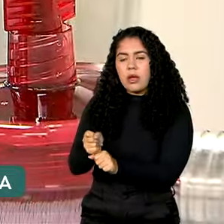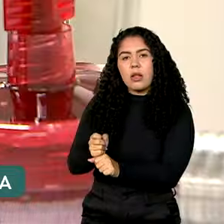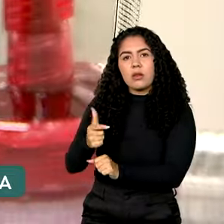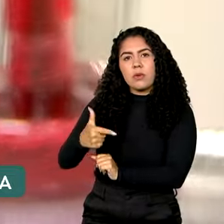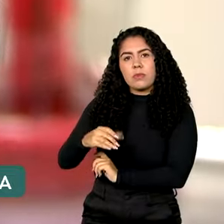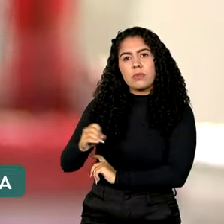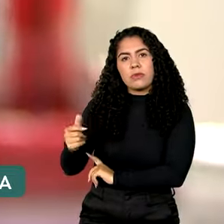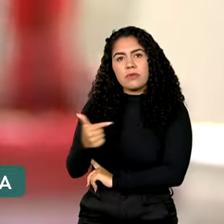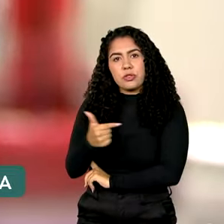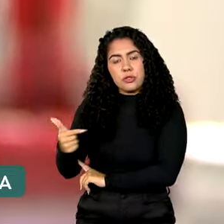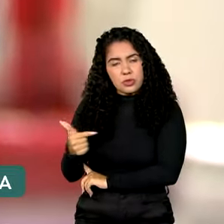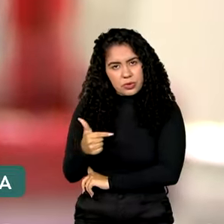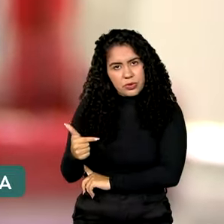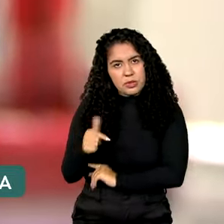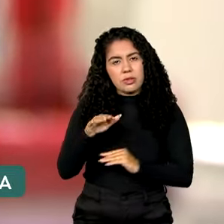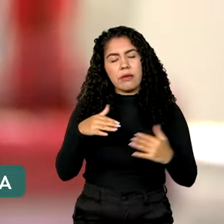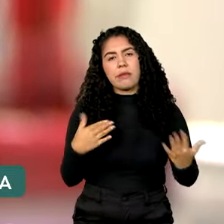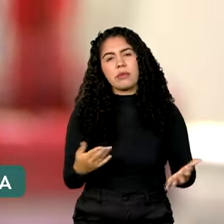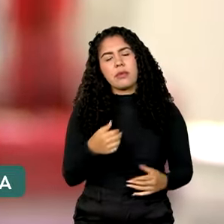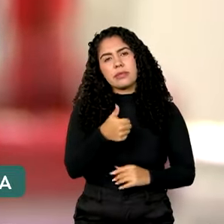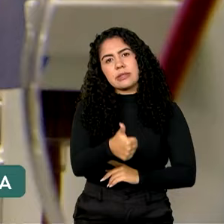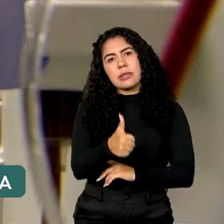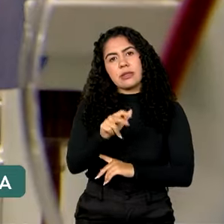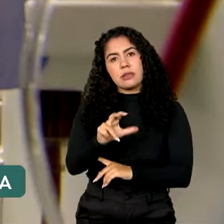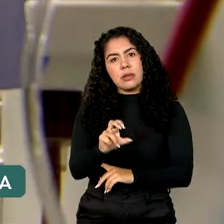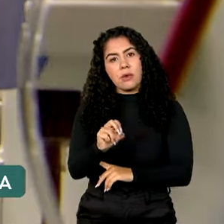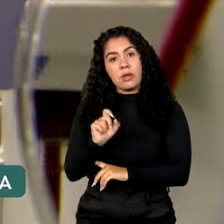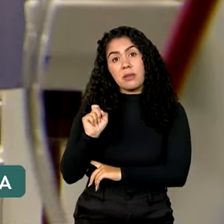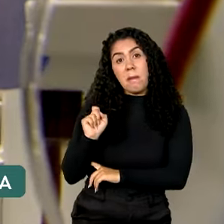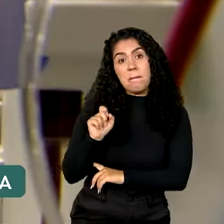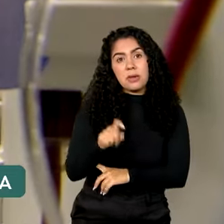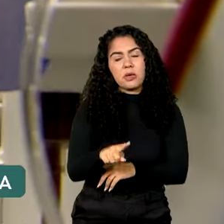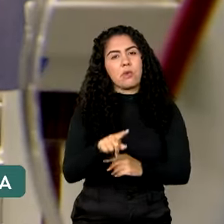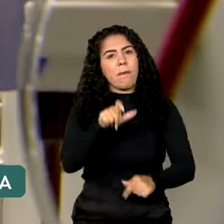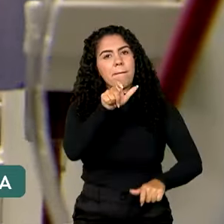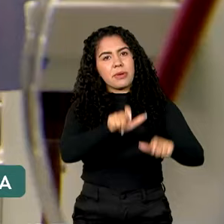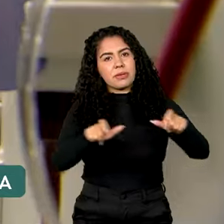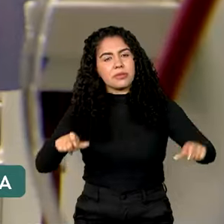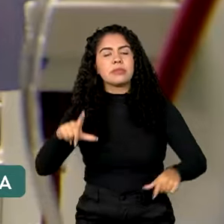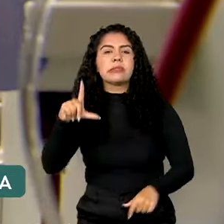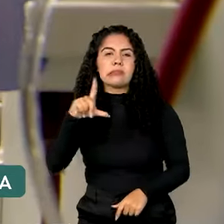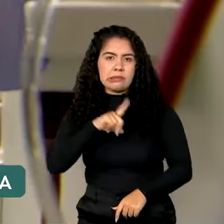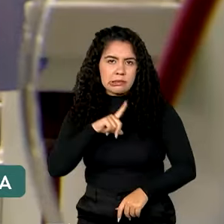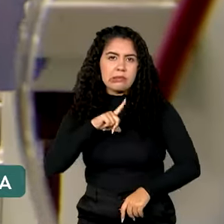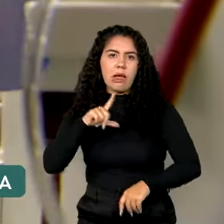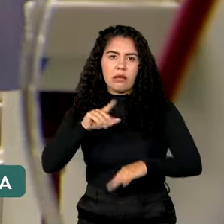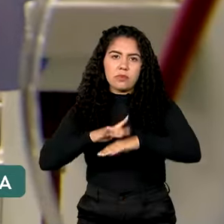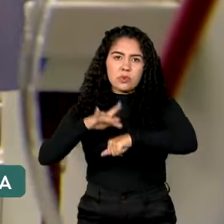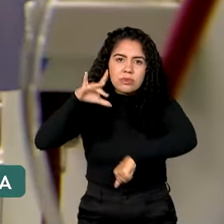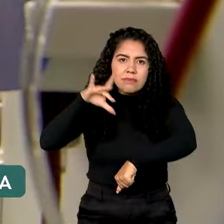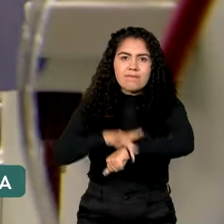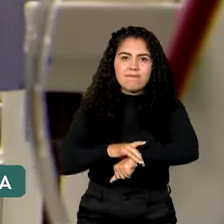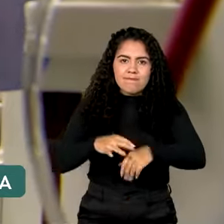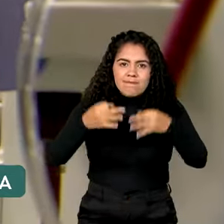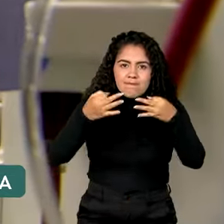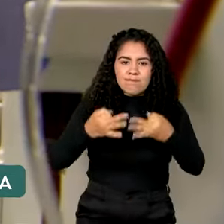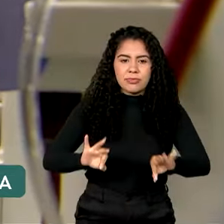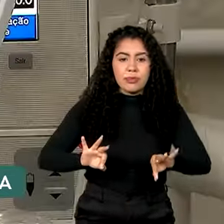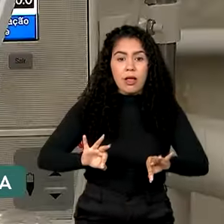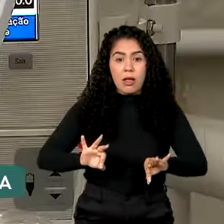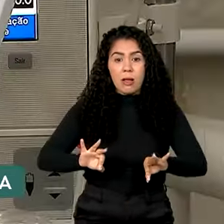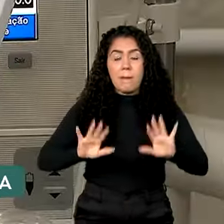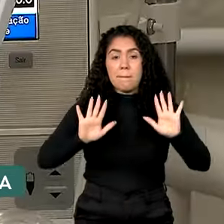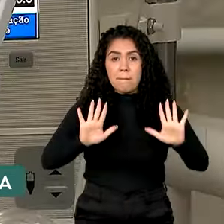Então, 150 mil pessoas, eles têm o grau máximo de doença renal crônica. Mas, entre esse